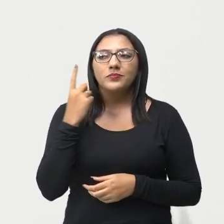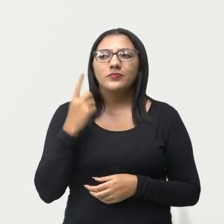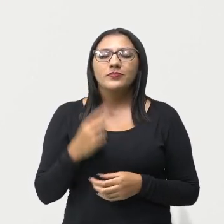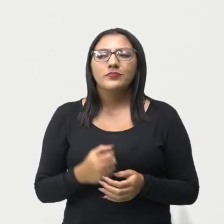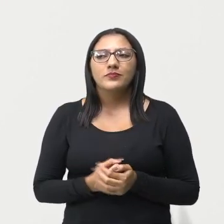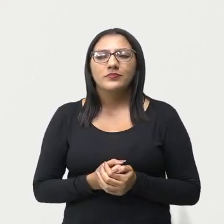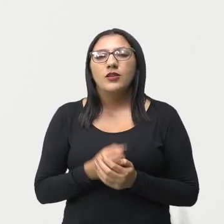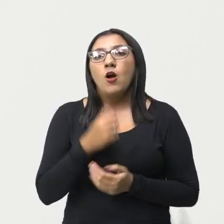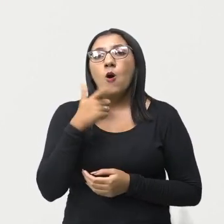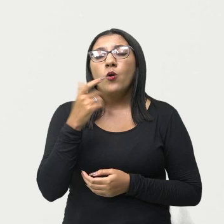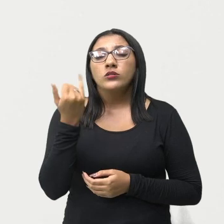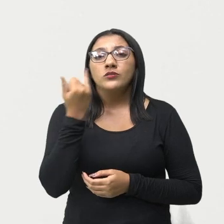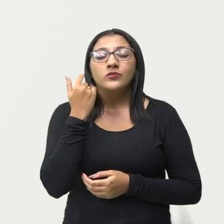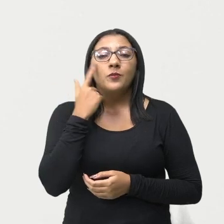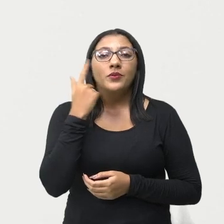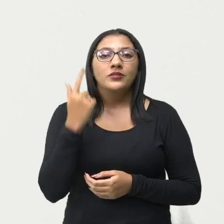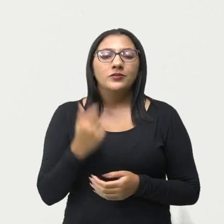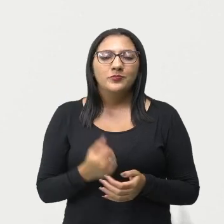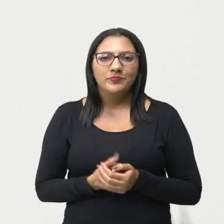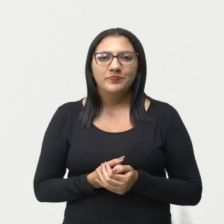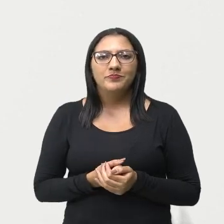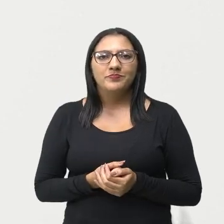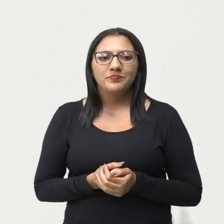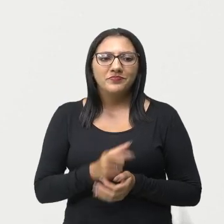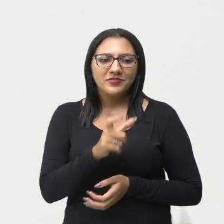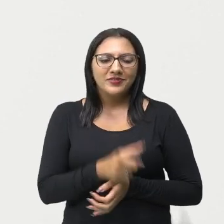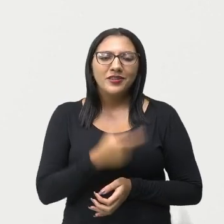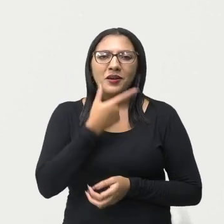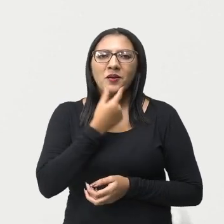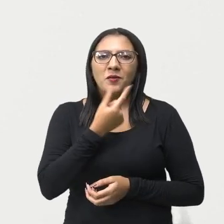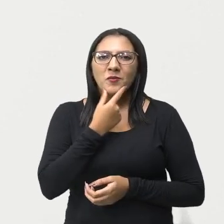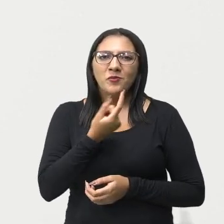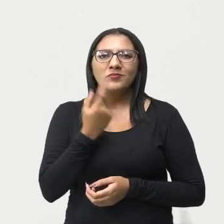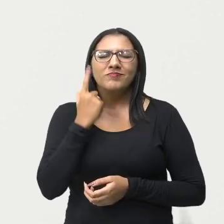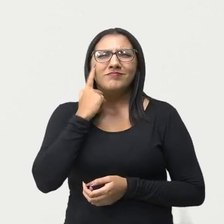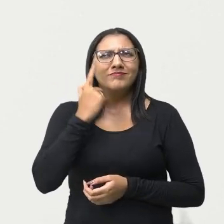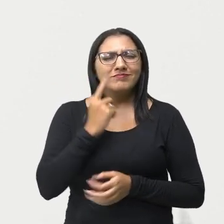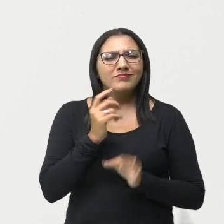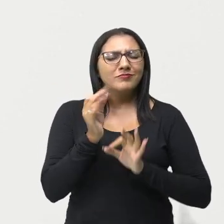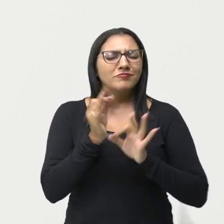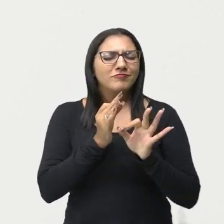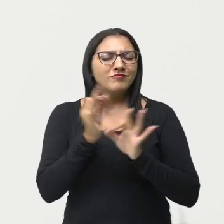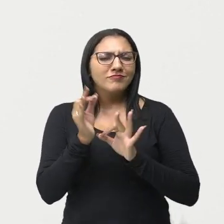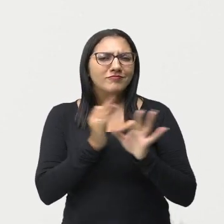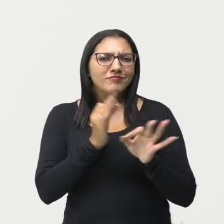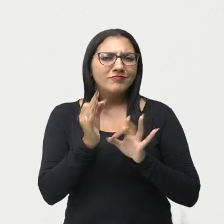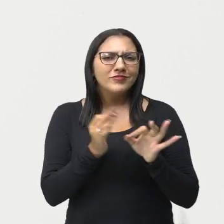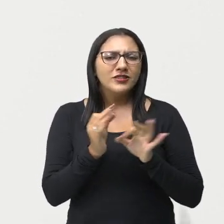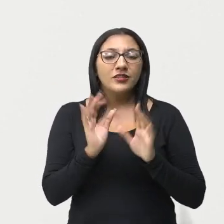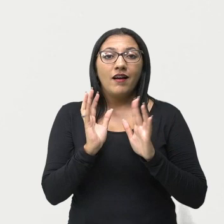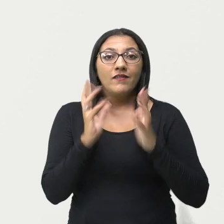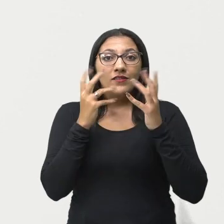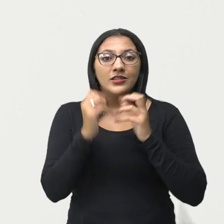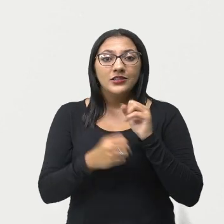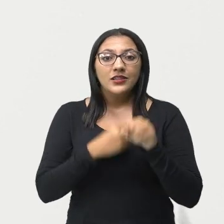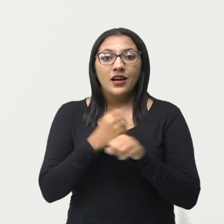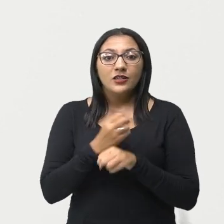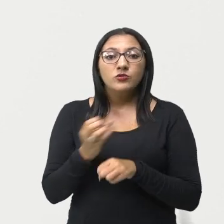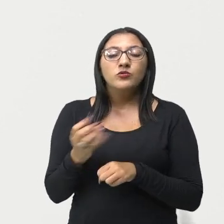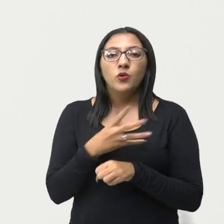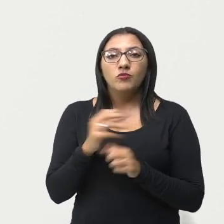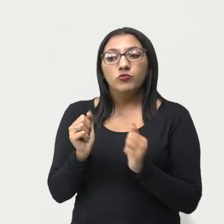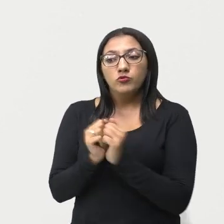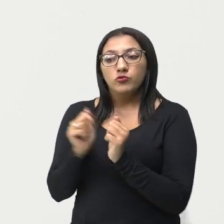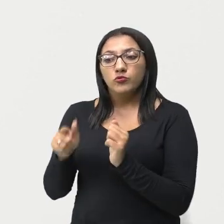só, outra informação. Li planeja passar o ano novo lunar em fevereiro com sua mãe e visitar o túmulo de seu